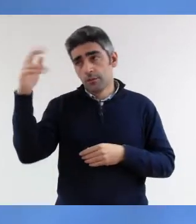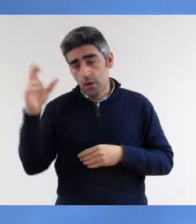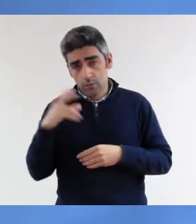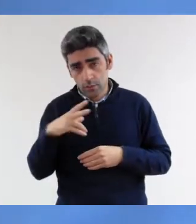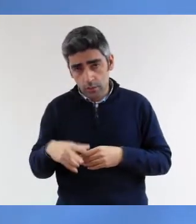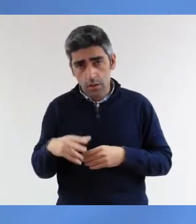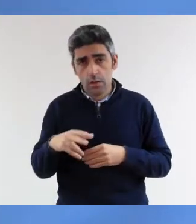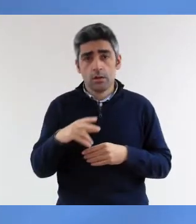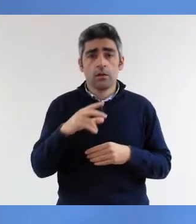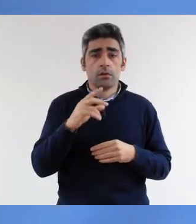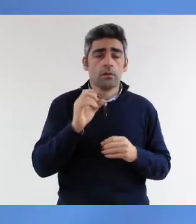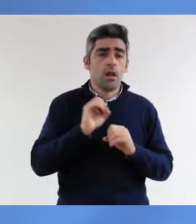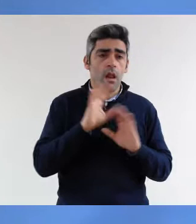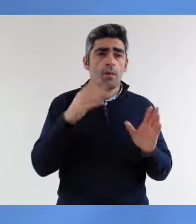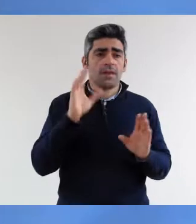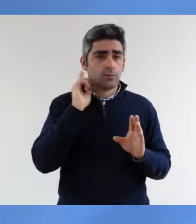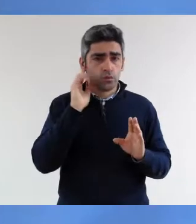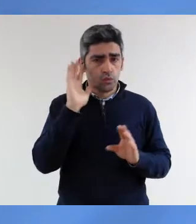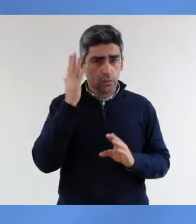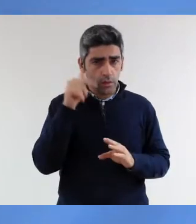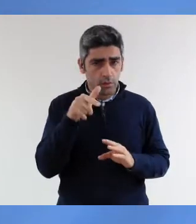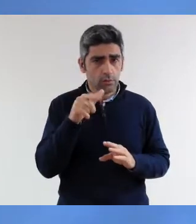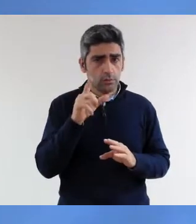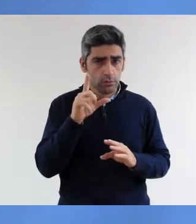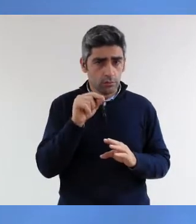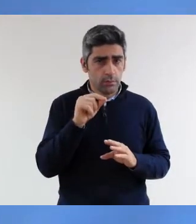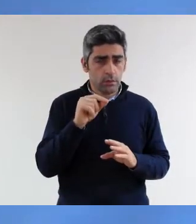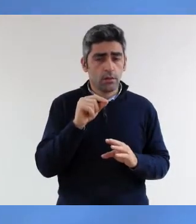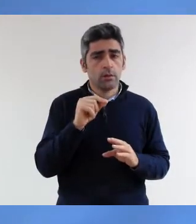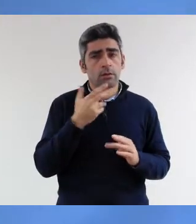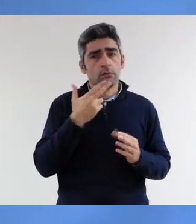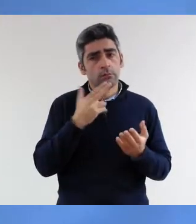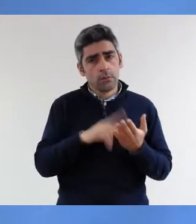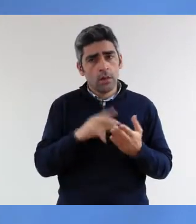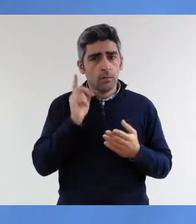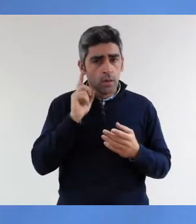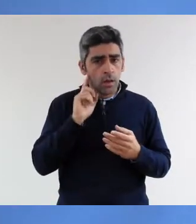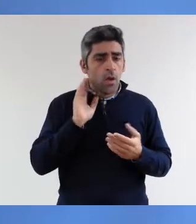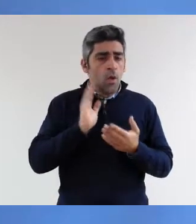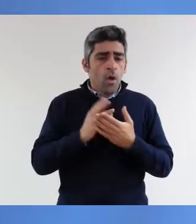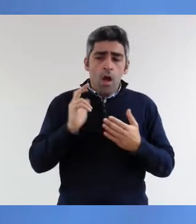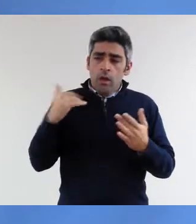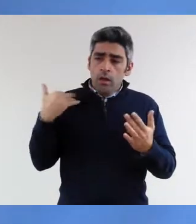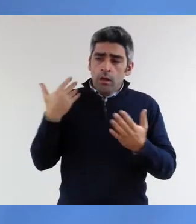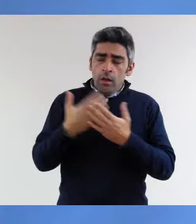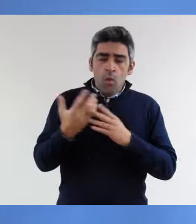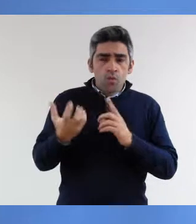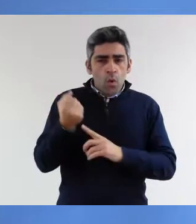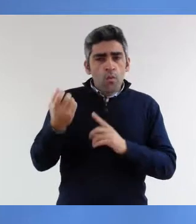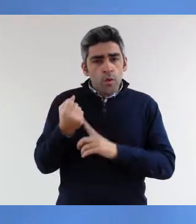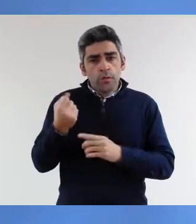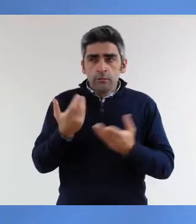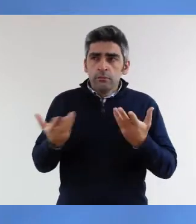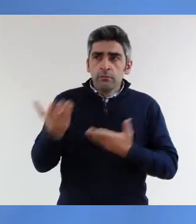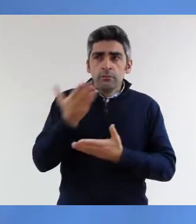interno e externo que claramente o mais relevante e isso também é um adquirido